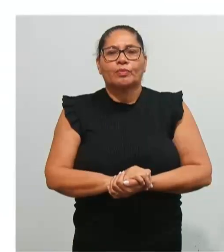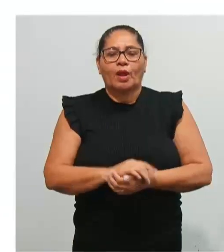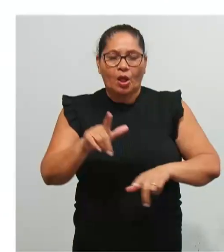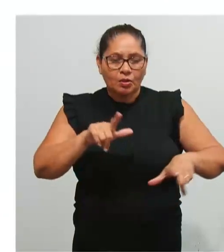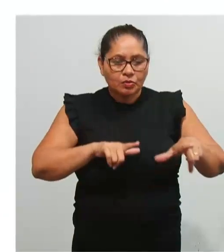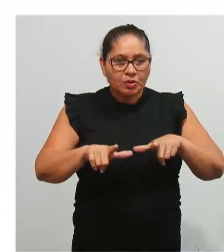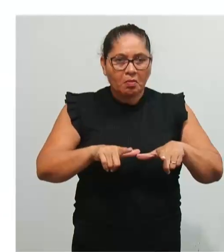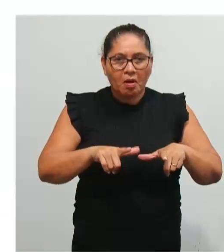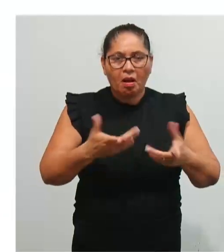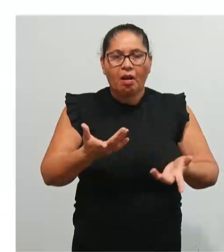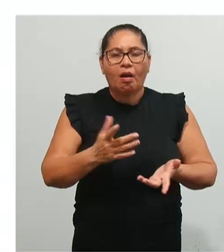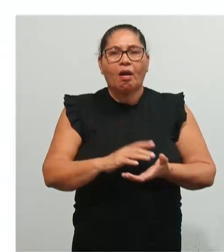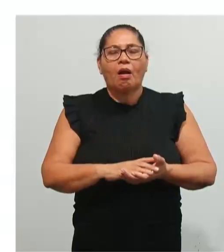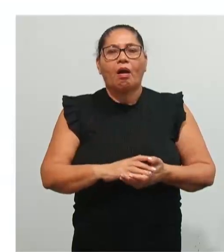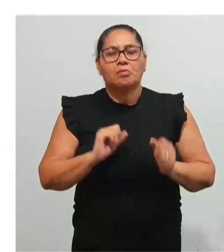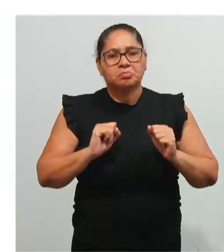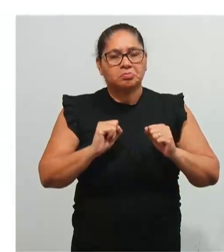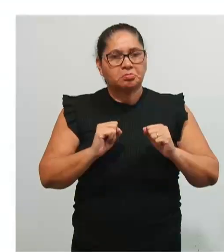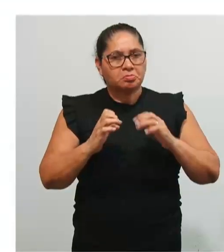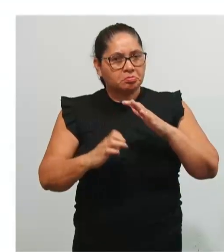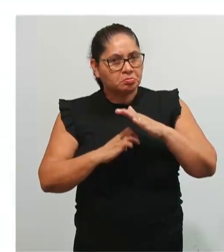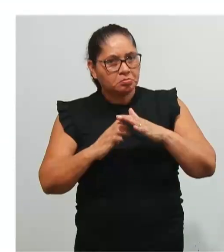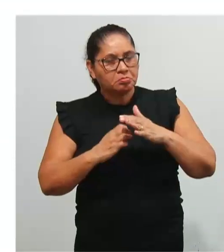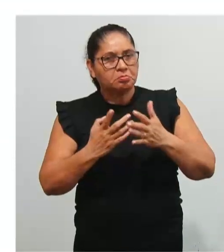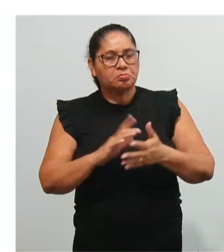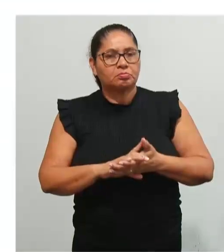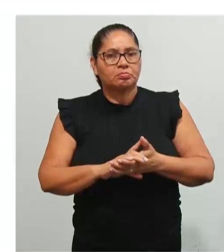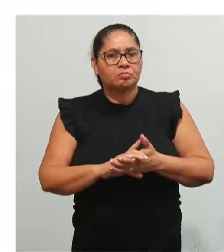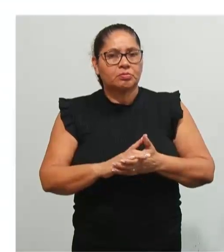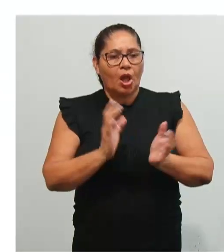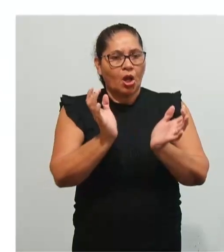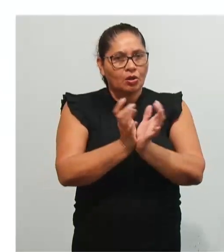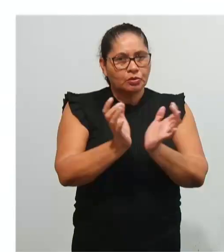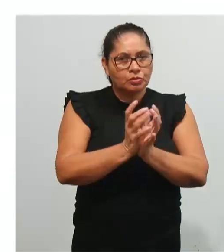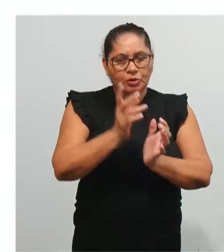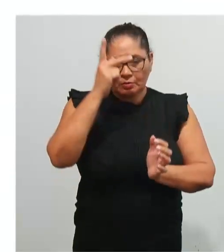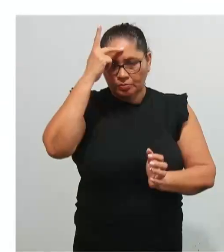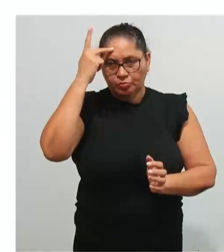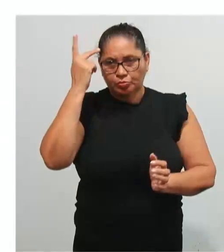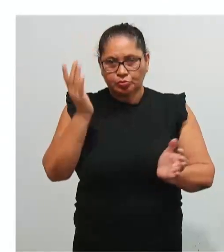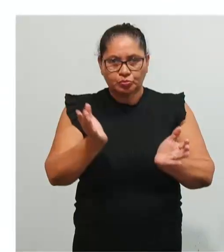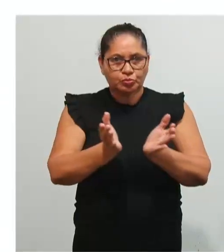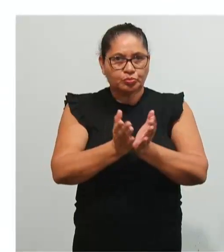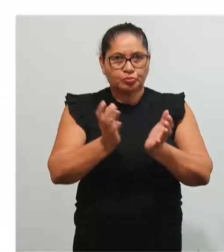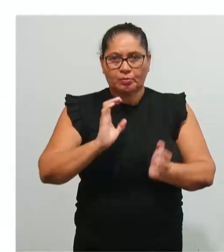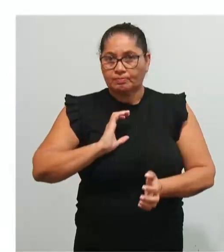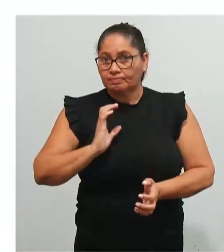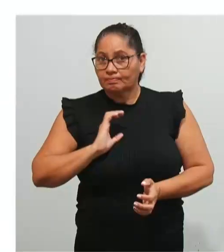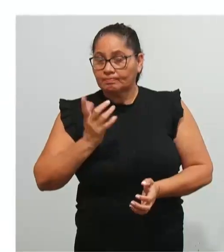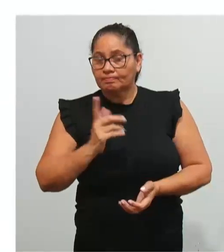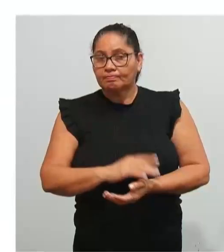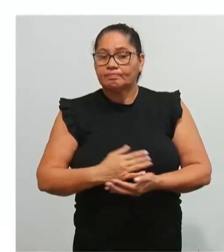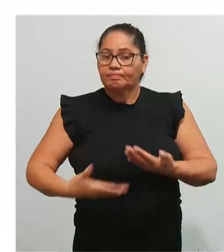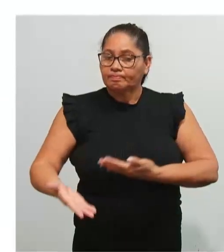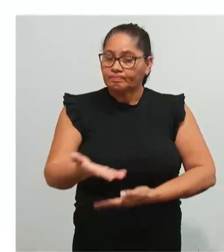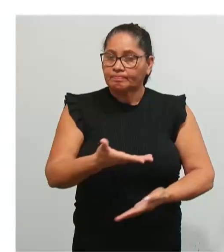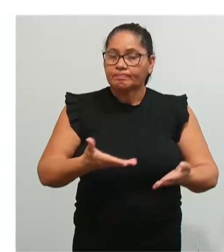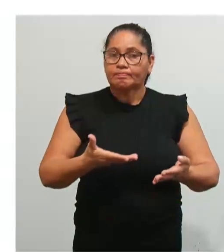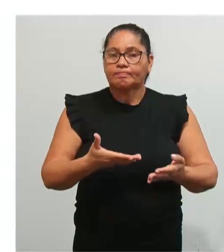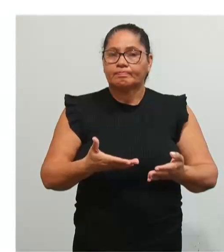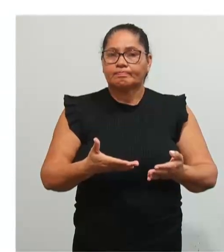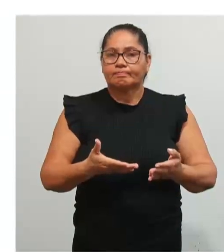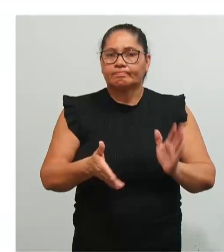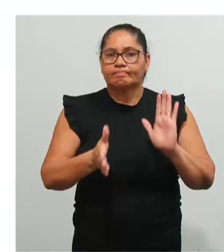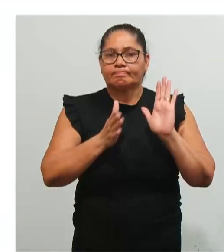mercado, pode ser sociais relacionados às lutas de classe e pode ser políticos relacionados aos conflitos